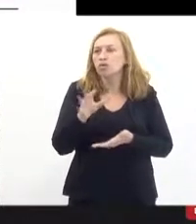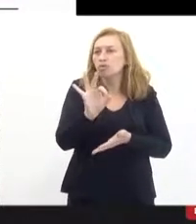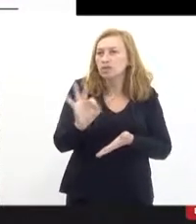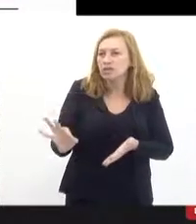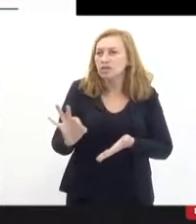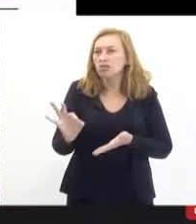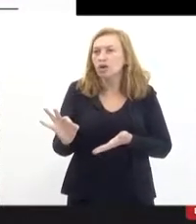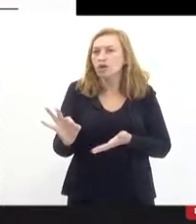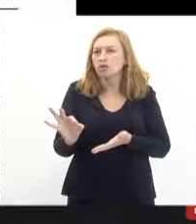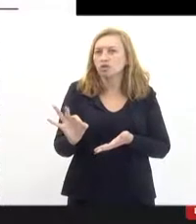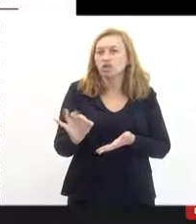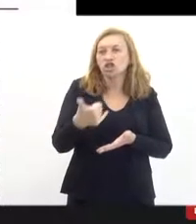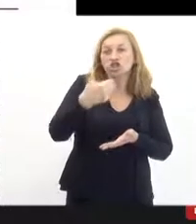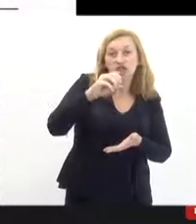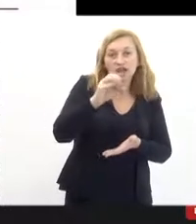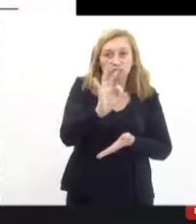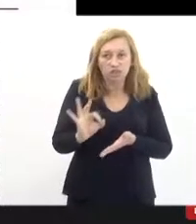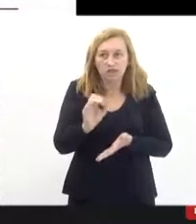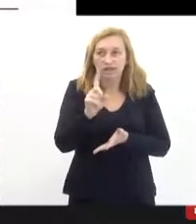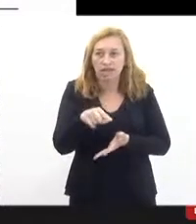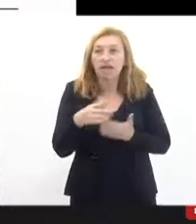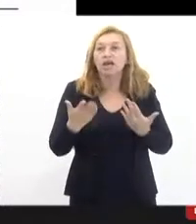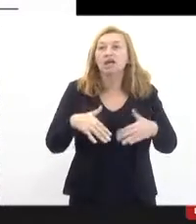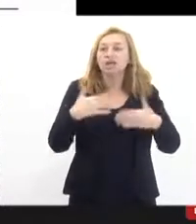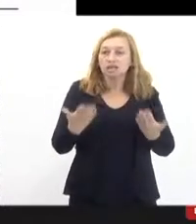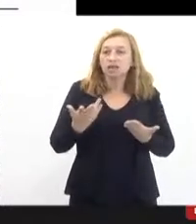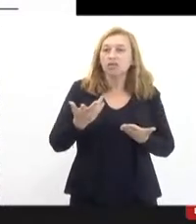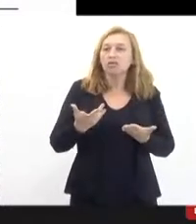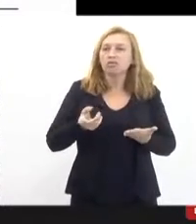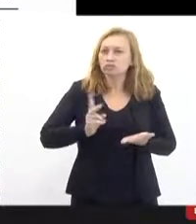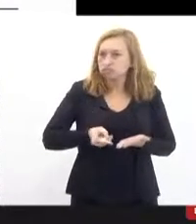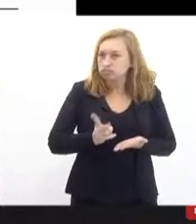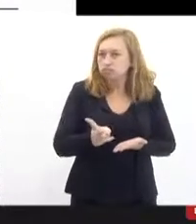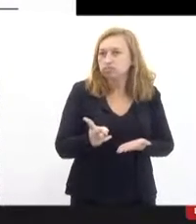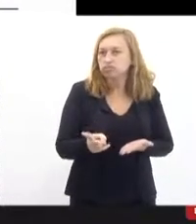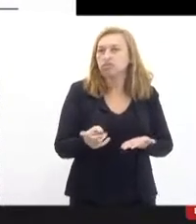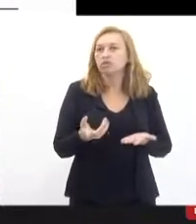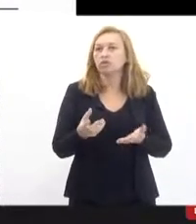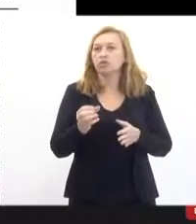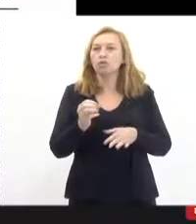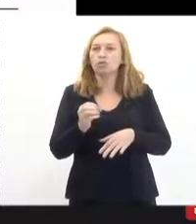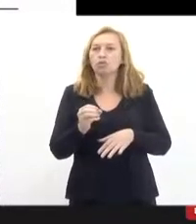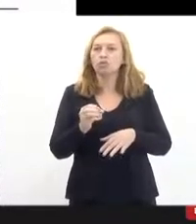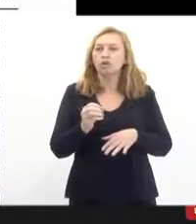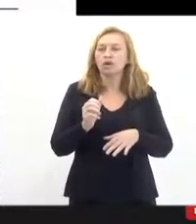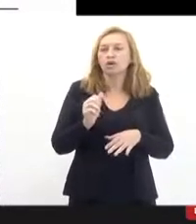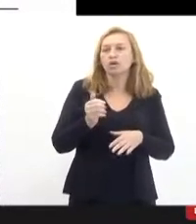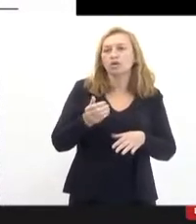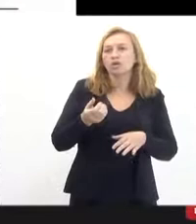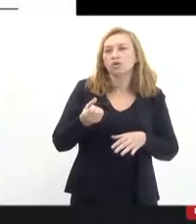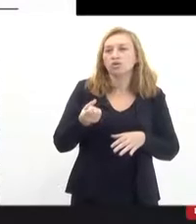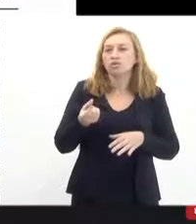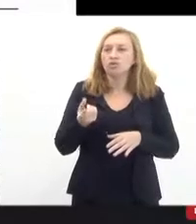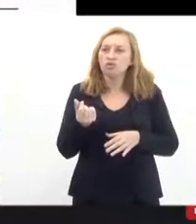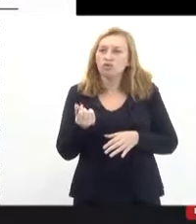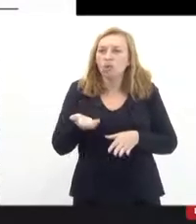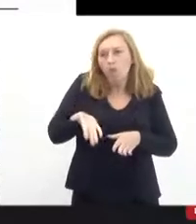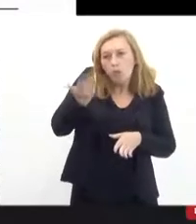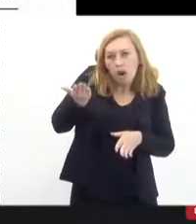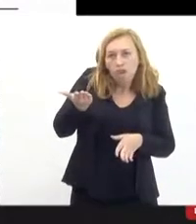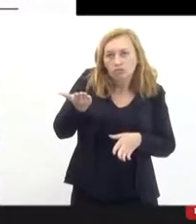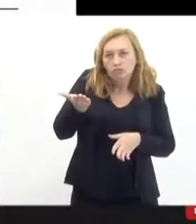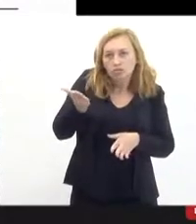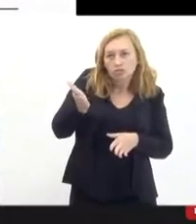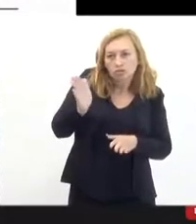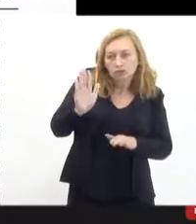redutor de 10%, né? Então, assim, nós temos isso para outras faixas, como alta, a gente também tem dois grupos de crédito alta,